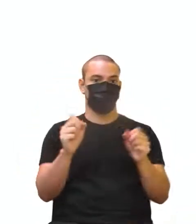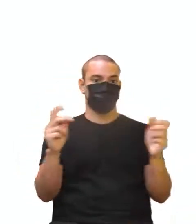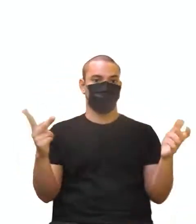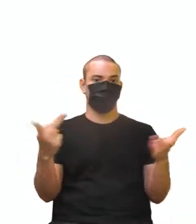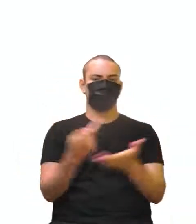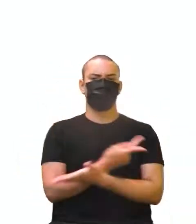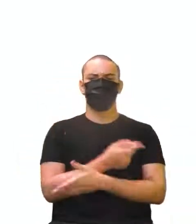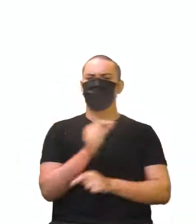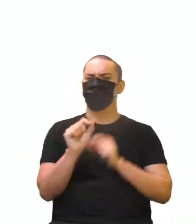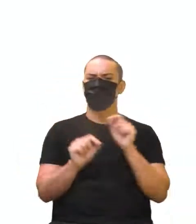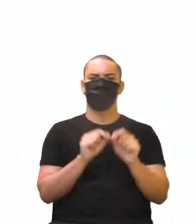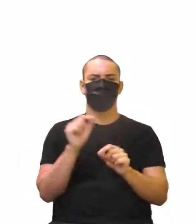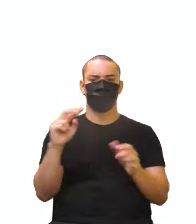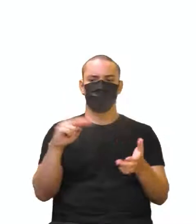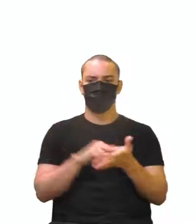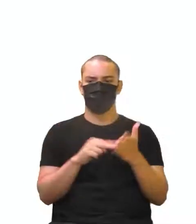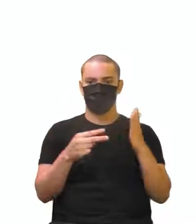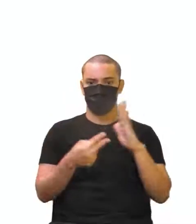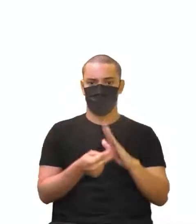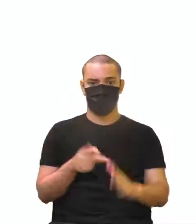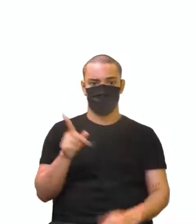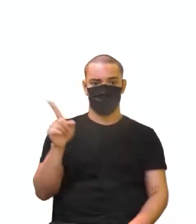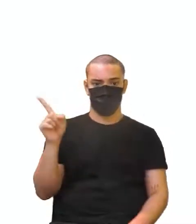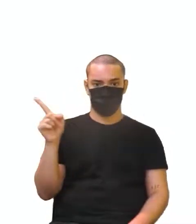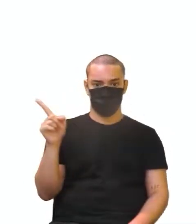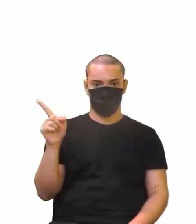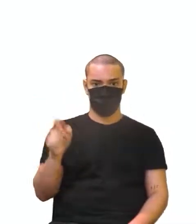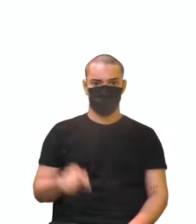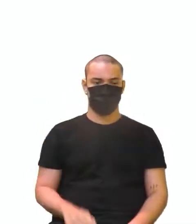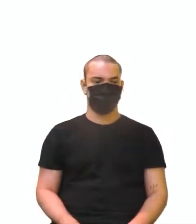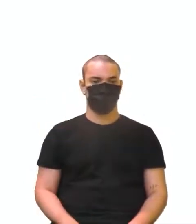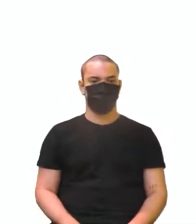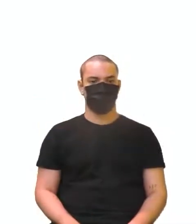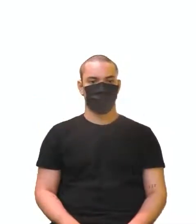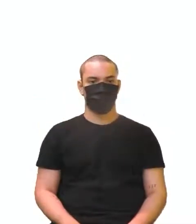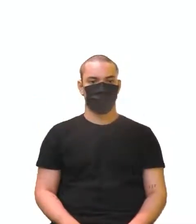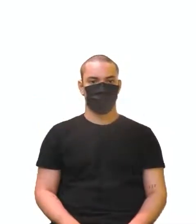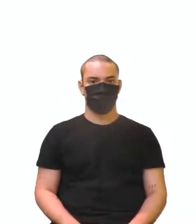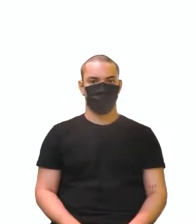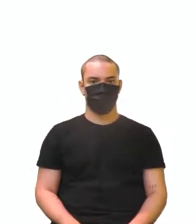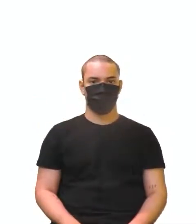O que seriam eventos aleatórios? Vamos lá, olha aqui para mim.